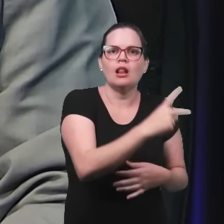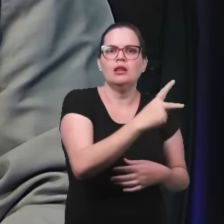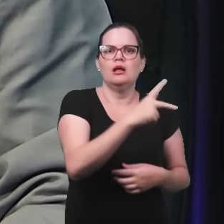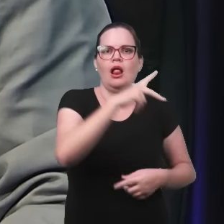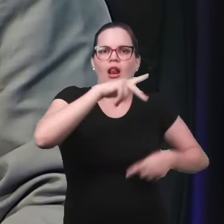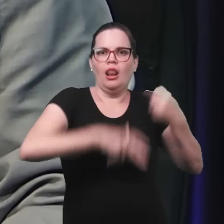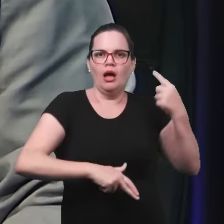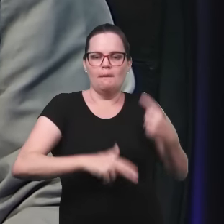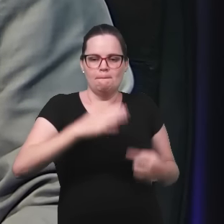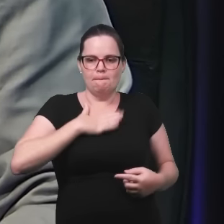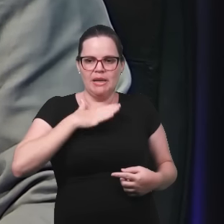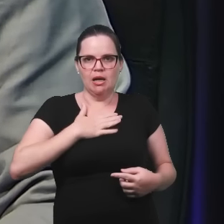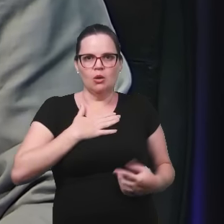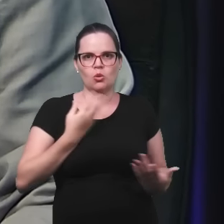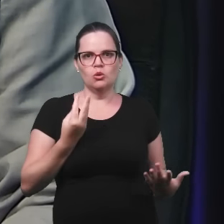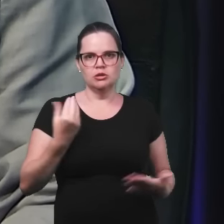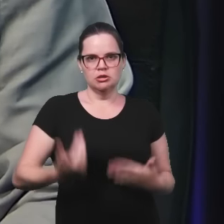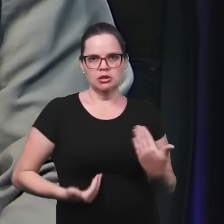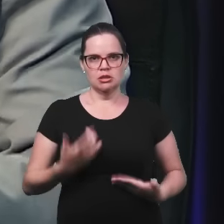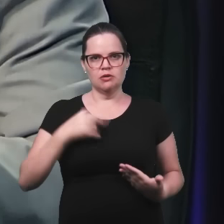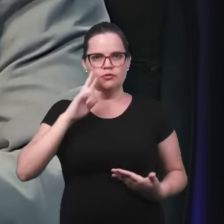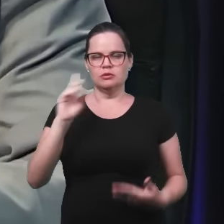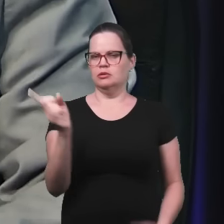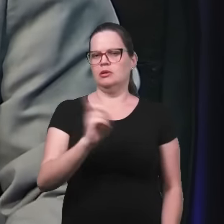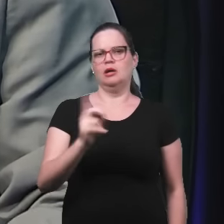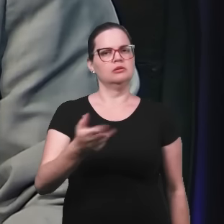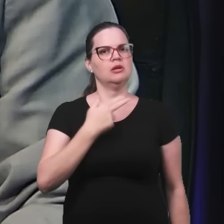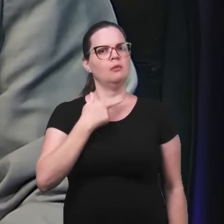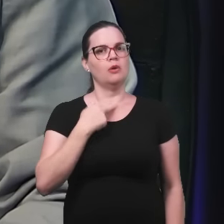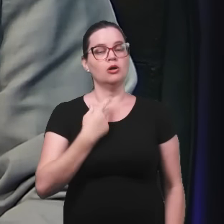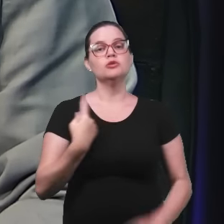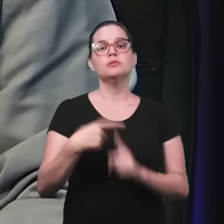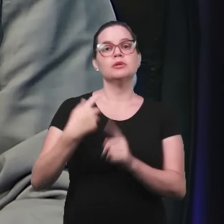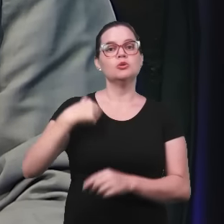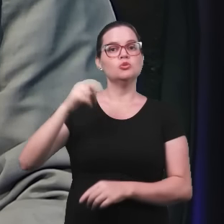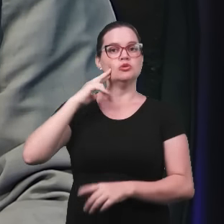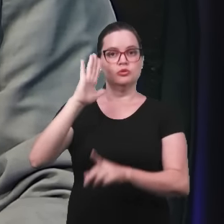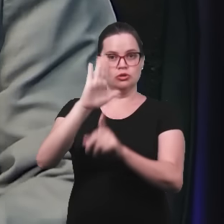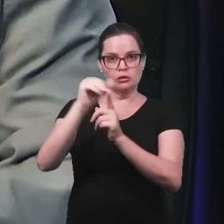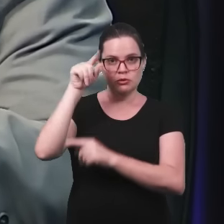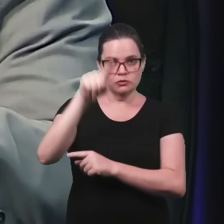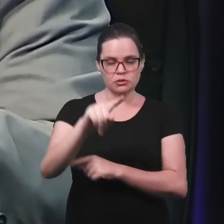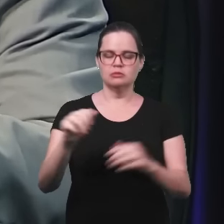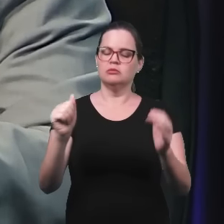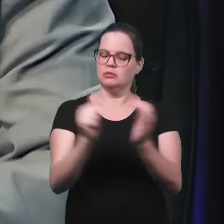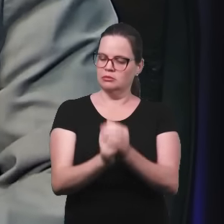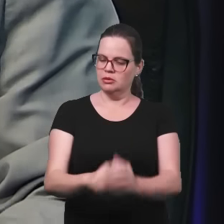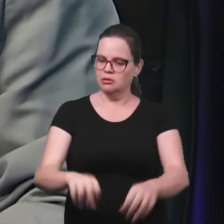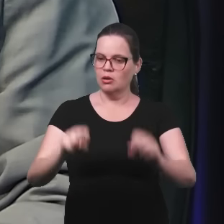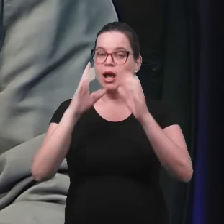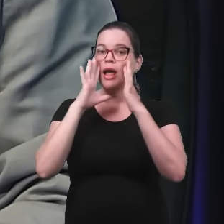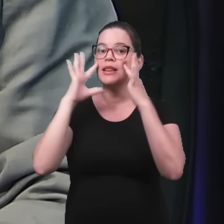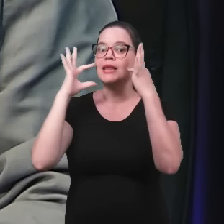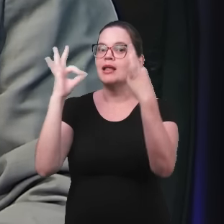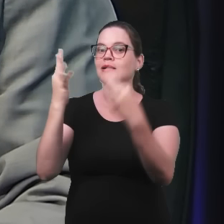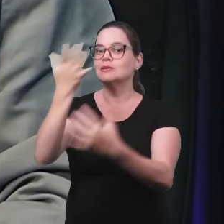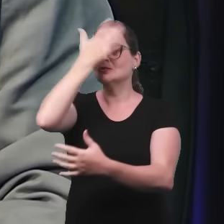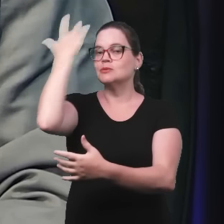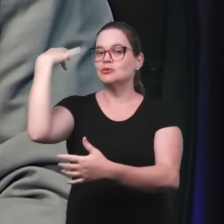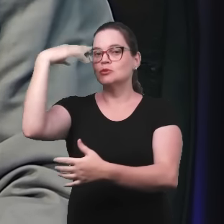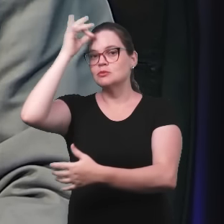te impeça de servir ao Senhor. Então o Senhor te chamou, então amém. Então ouça a voz do Senhor. Se